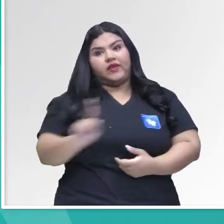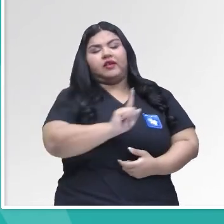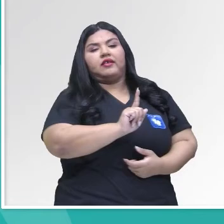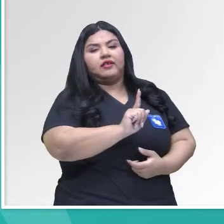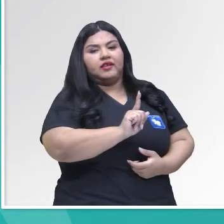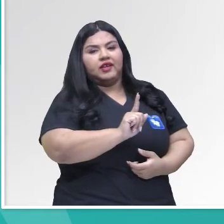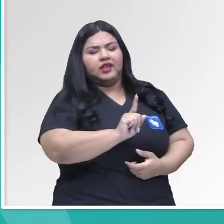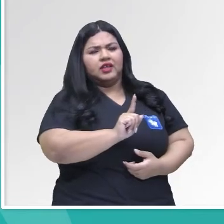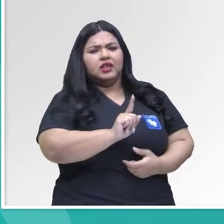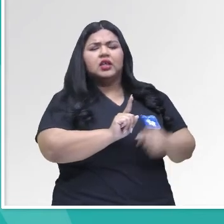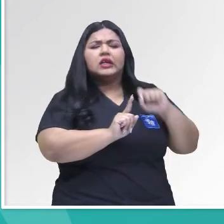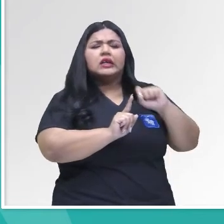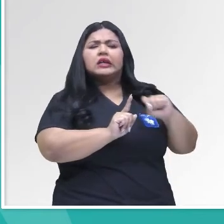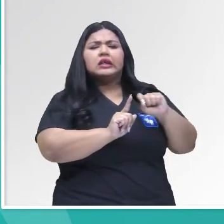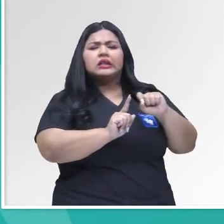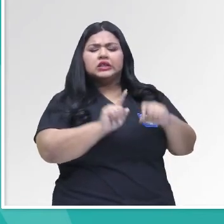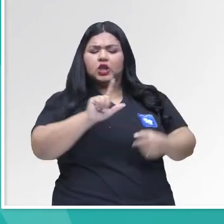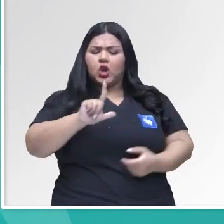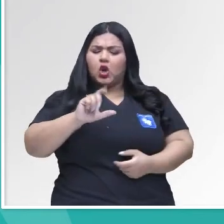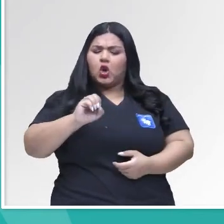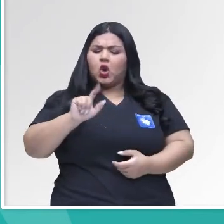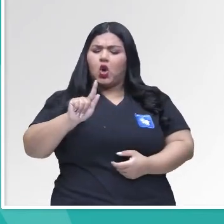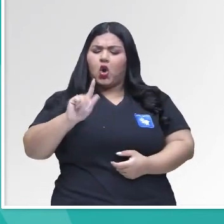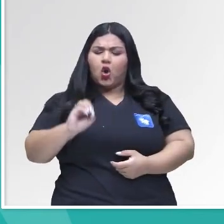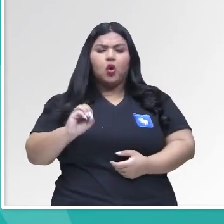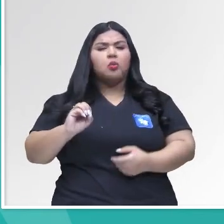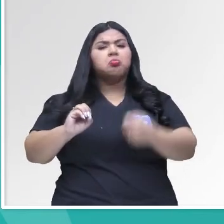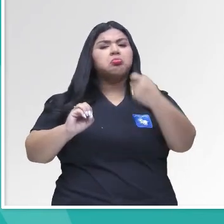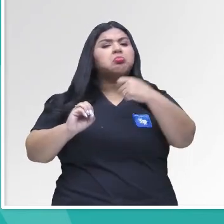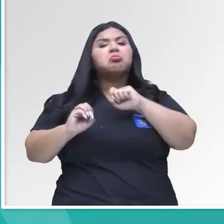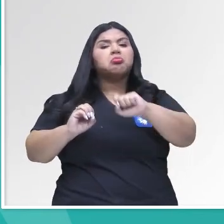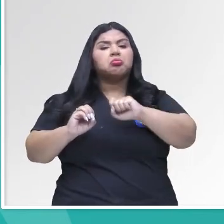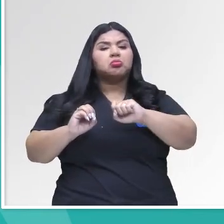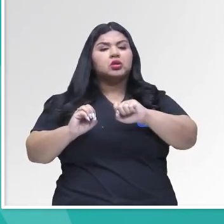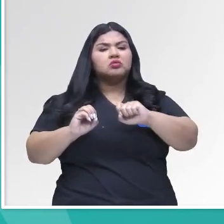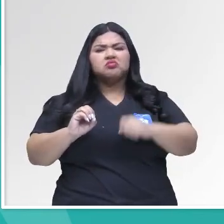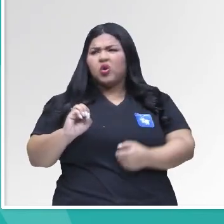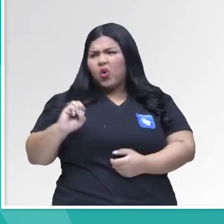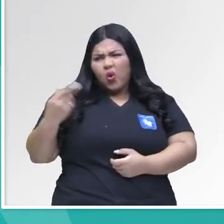O logo indica o quê? Ou não deveria ir?